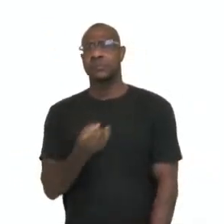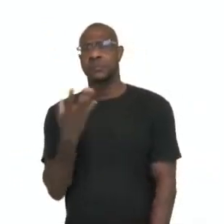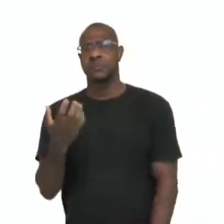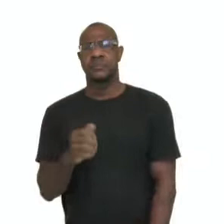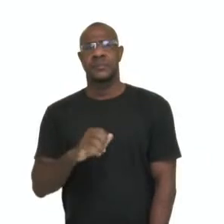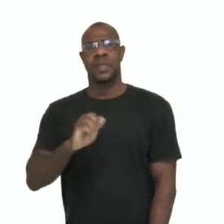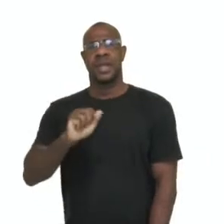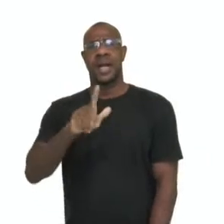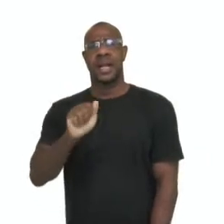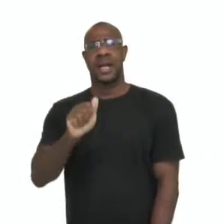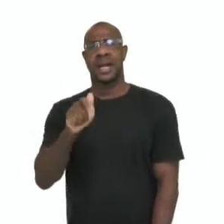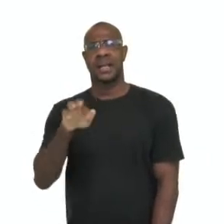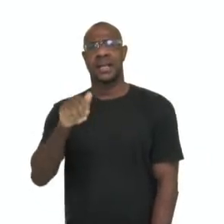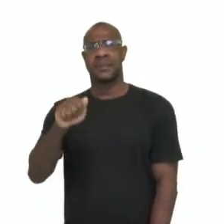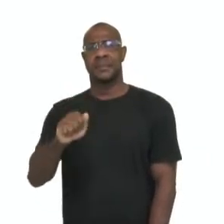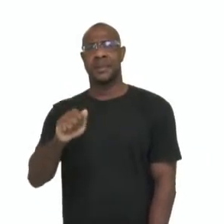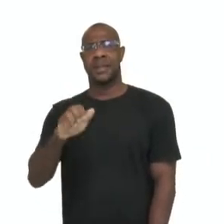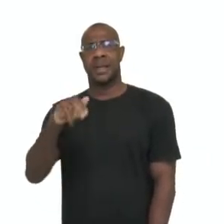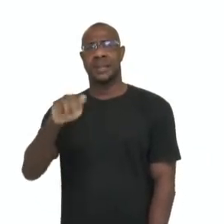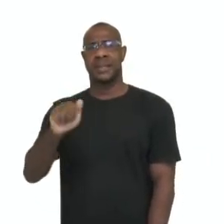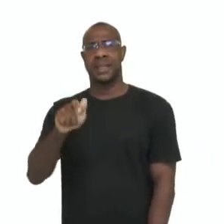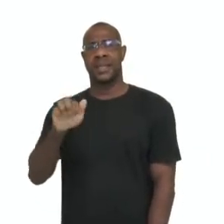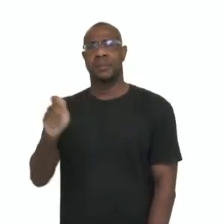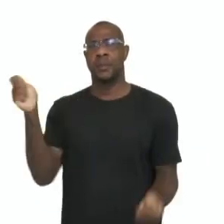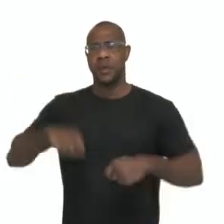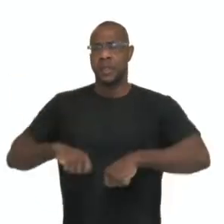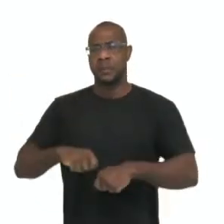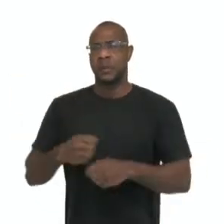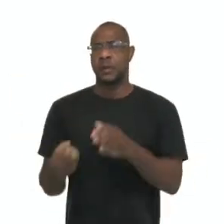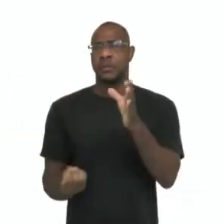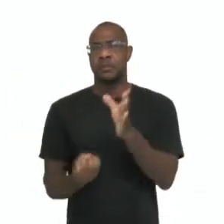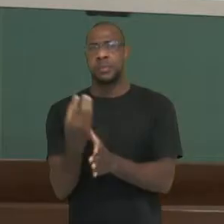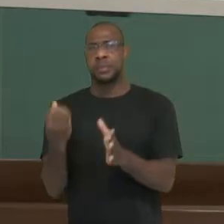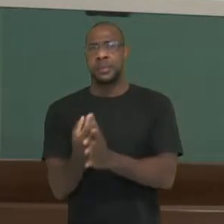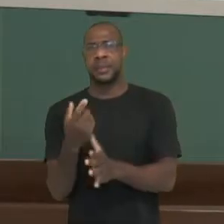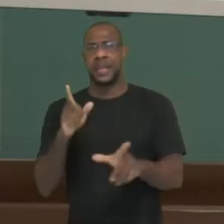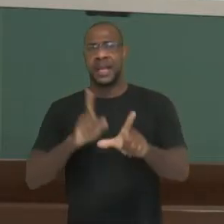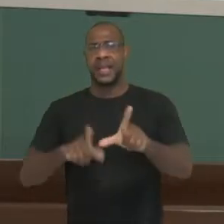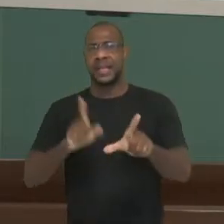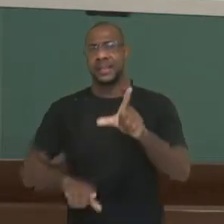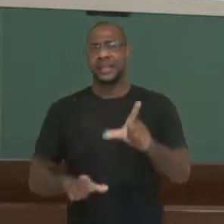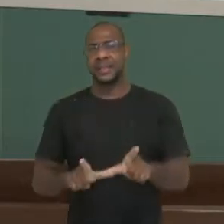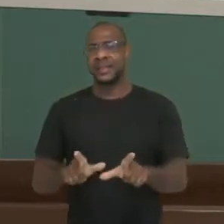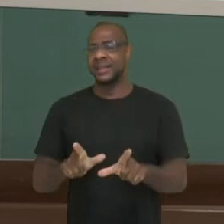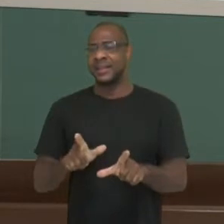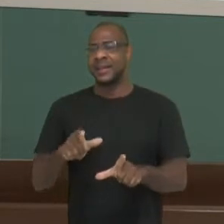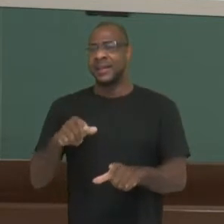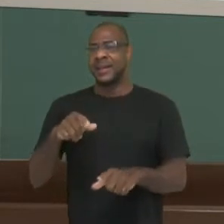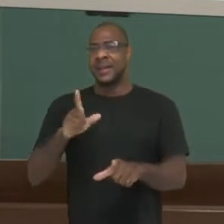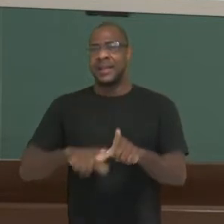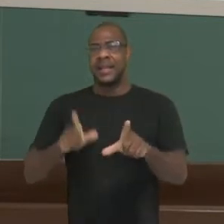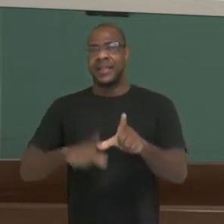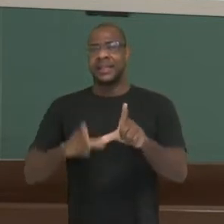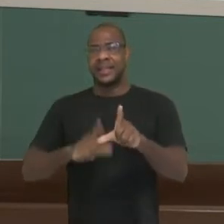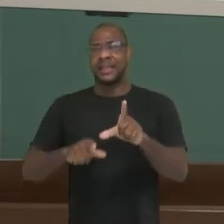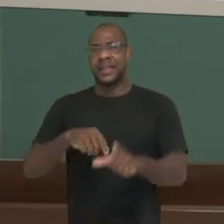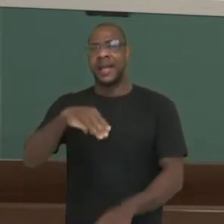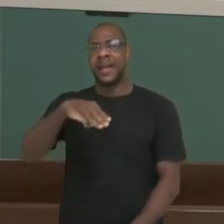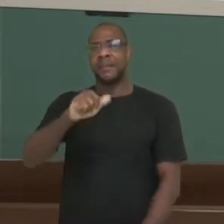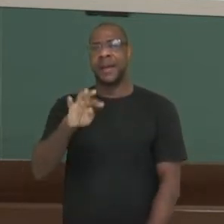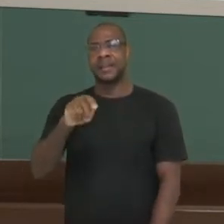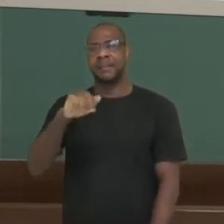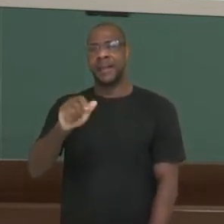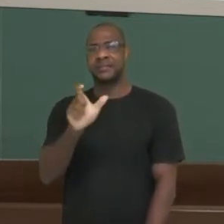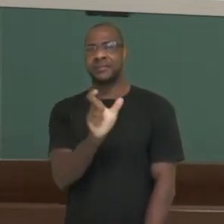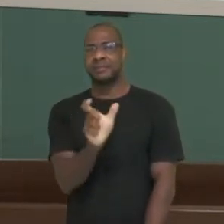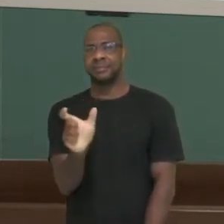anagramas podemos formar com as letras da palavra matemática? Nós já temos vindo aí com esse assunto,